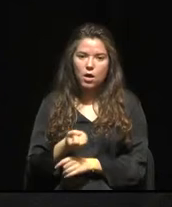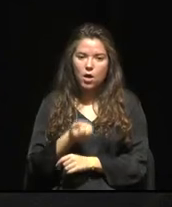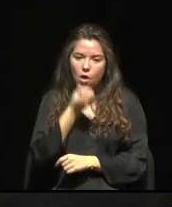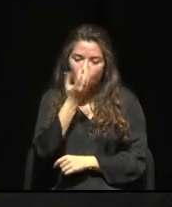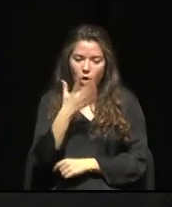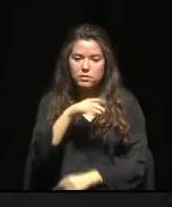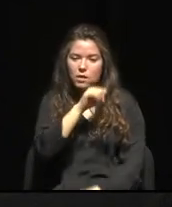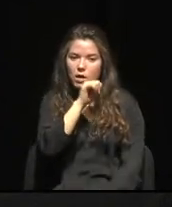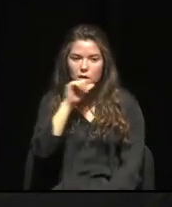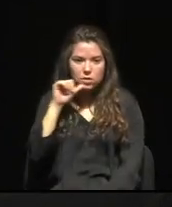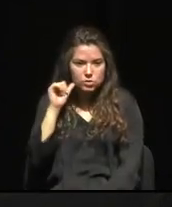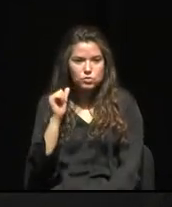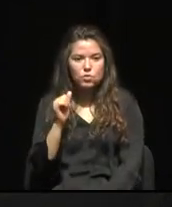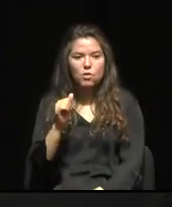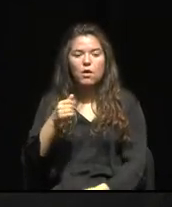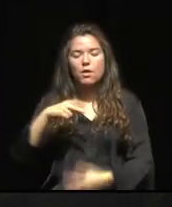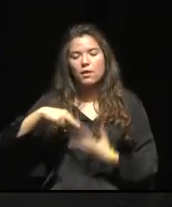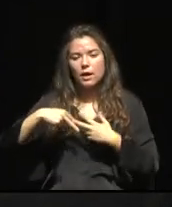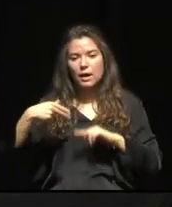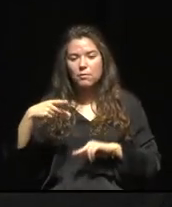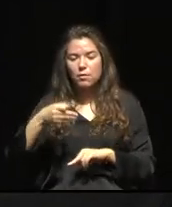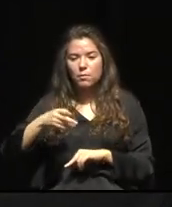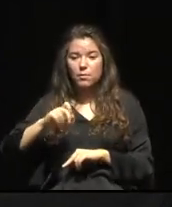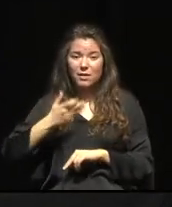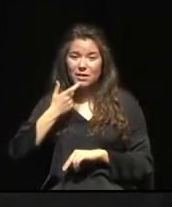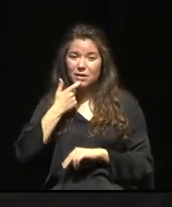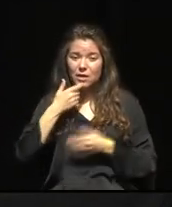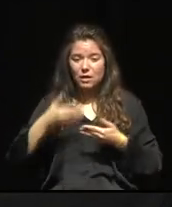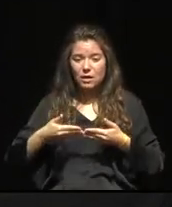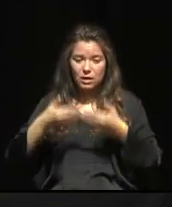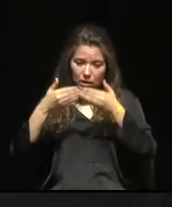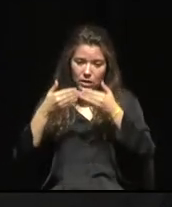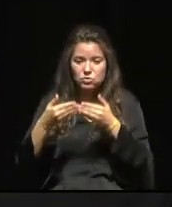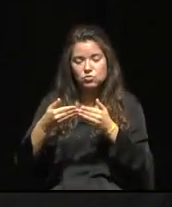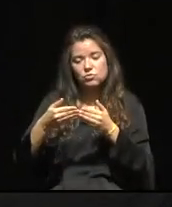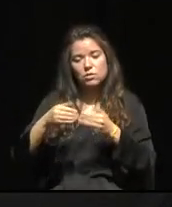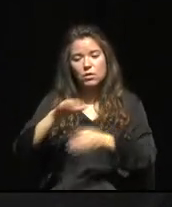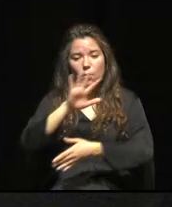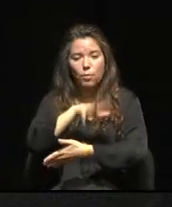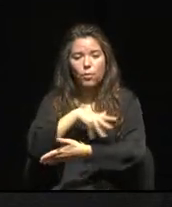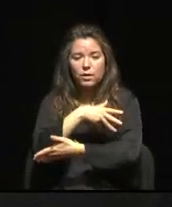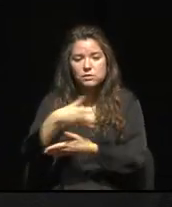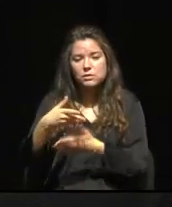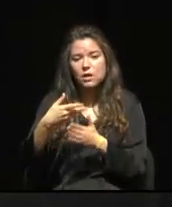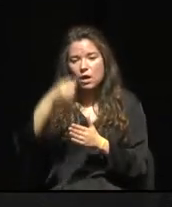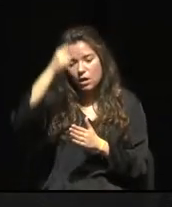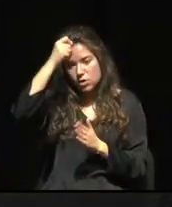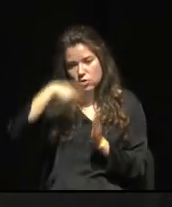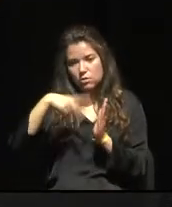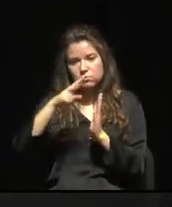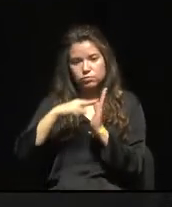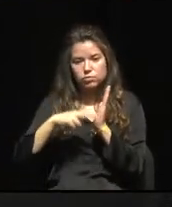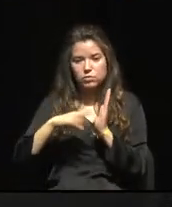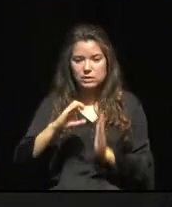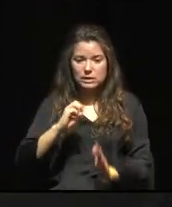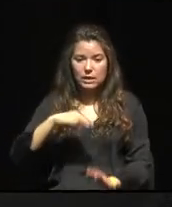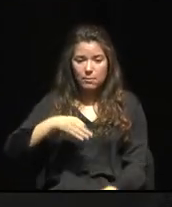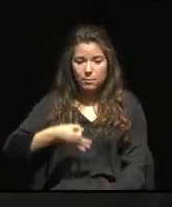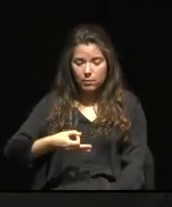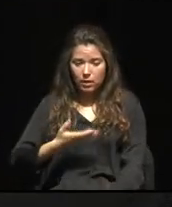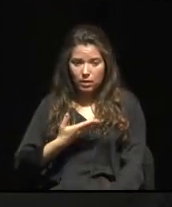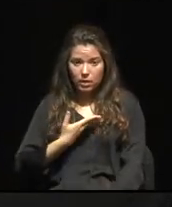de de paredes com o primeiro e segundo prémios nos setores de contos e e de poesia e nos jogos florais do cmpd Conselho